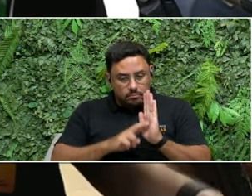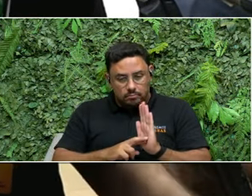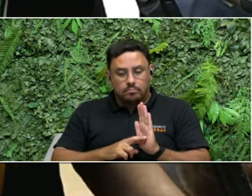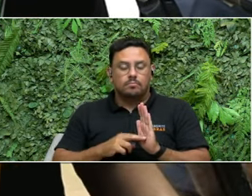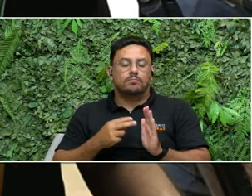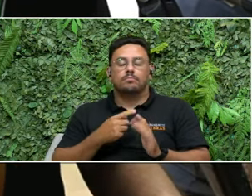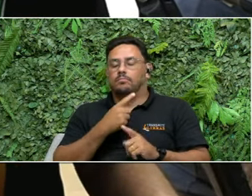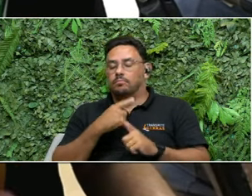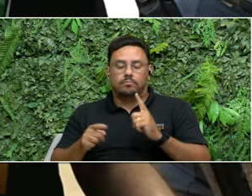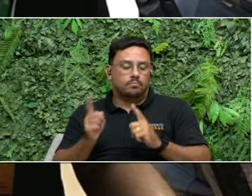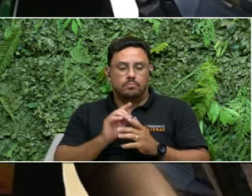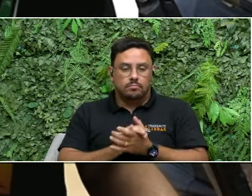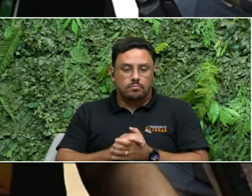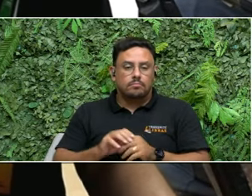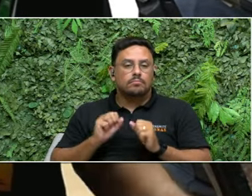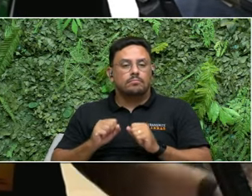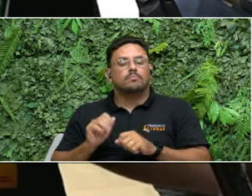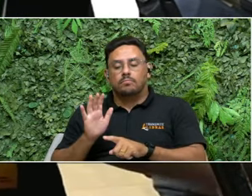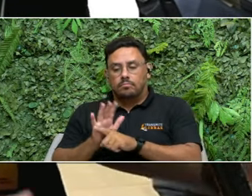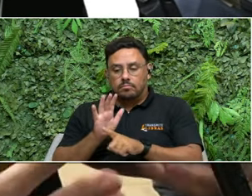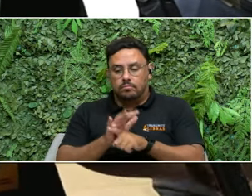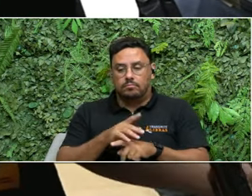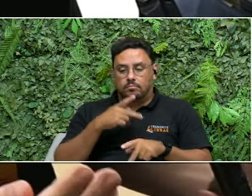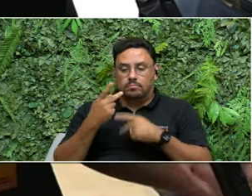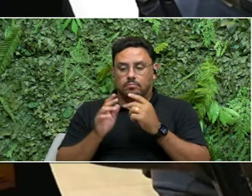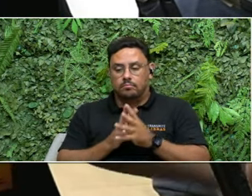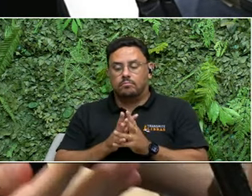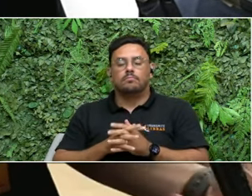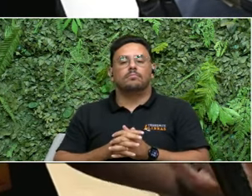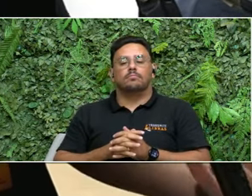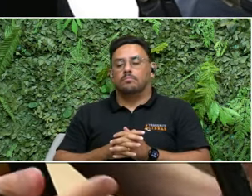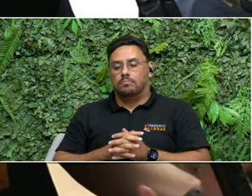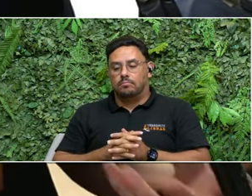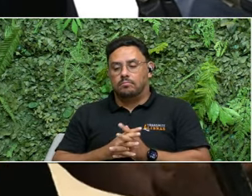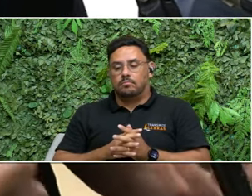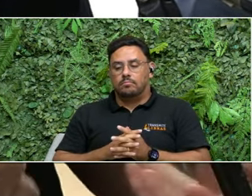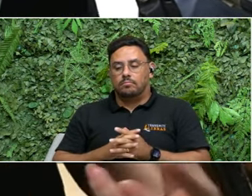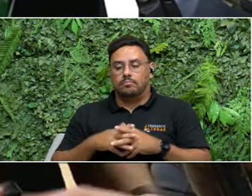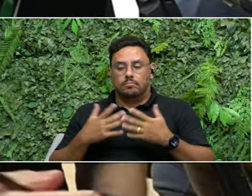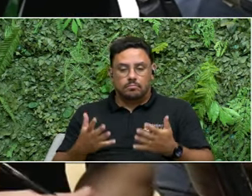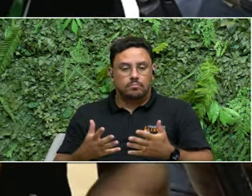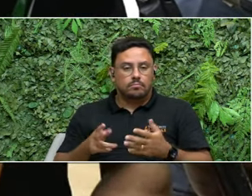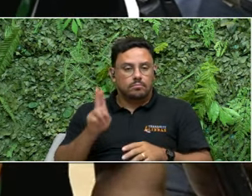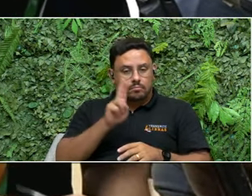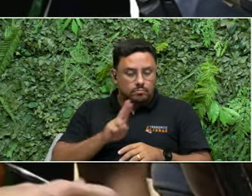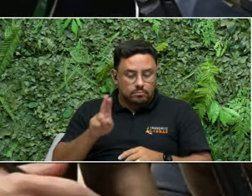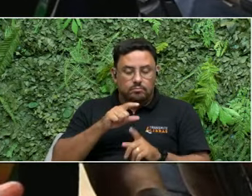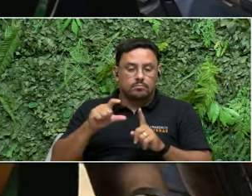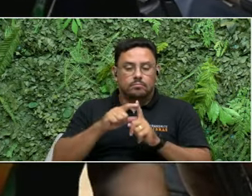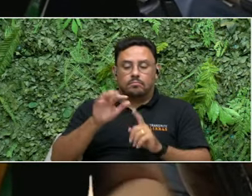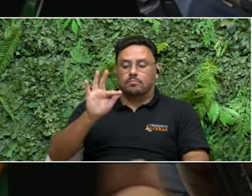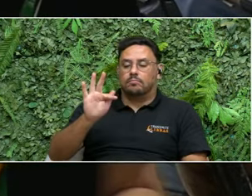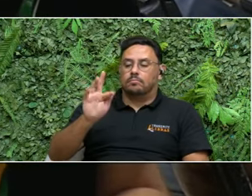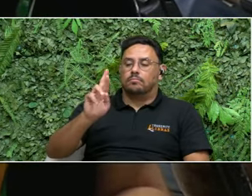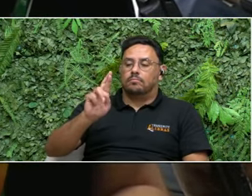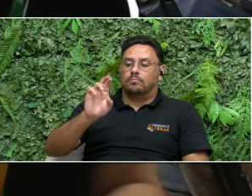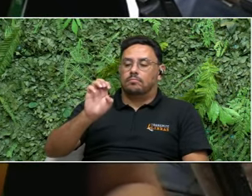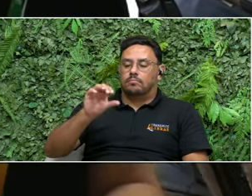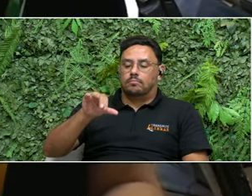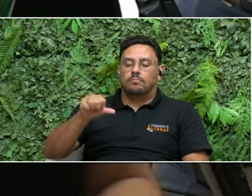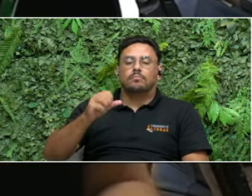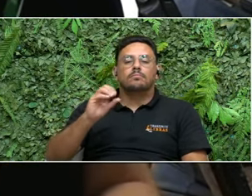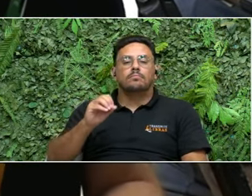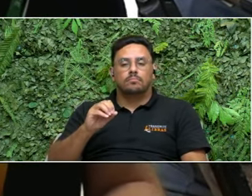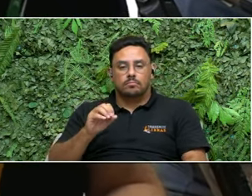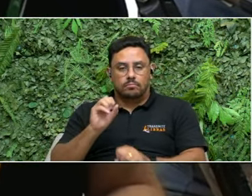não é proibido né pode dar um refresco ele falou muito essa fresco né Ele usou muito esse esse esse termo